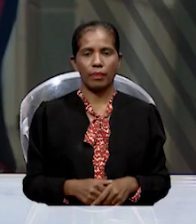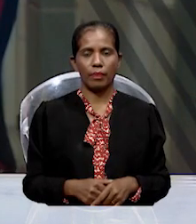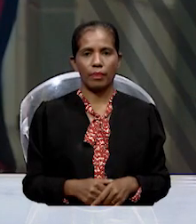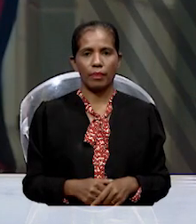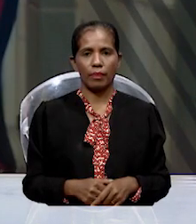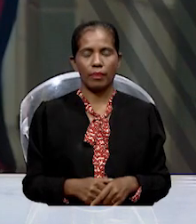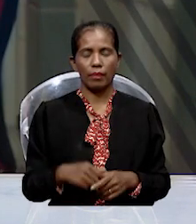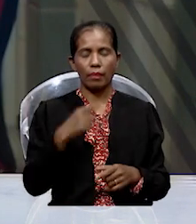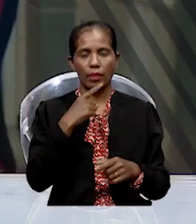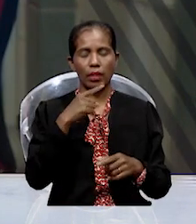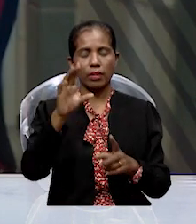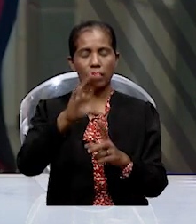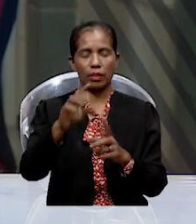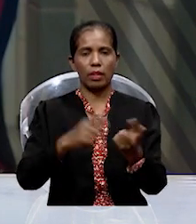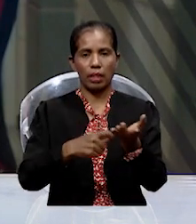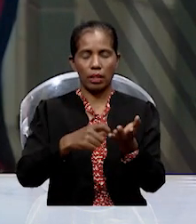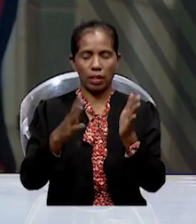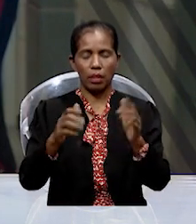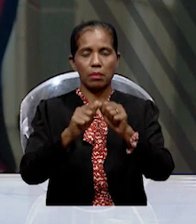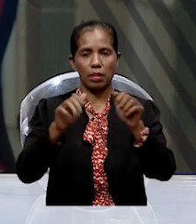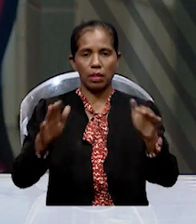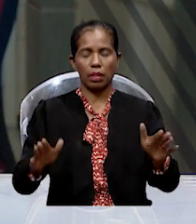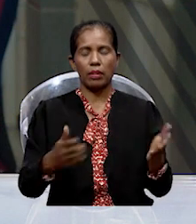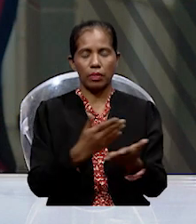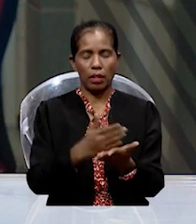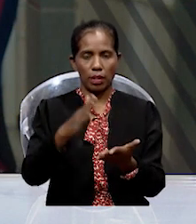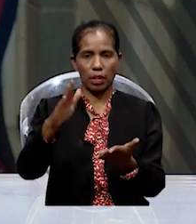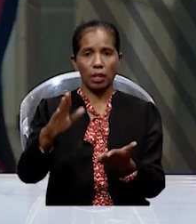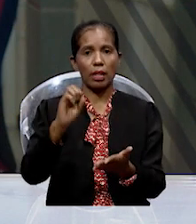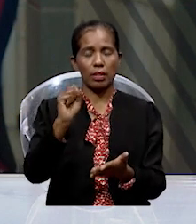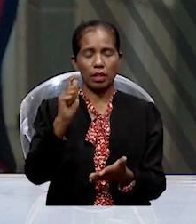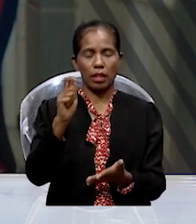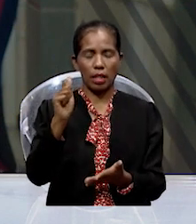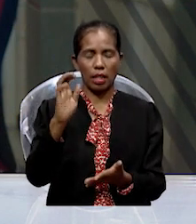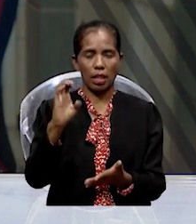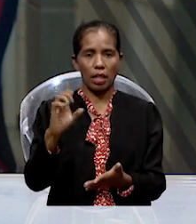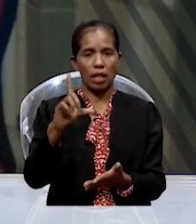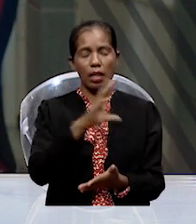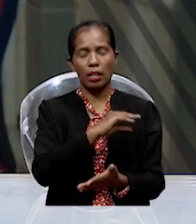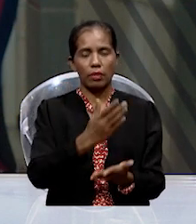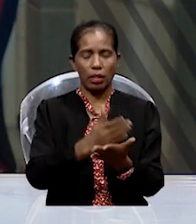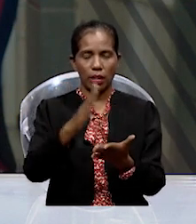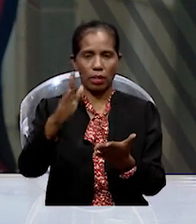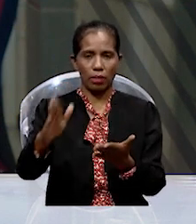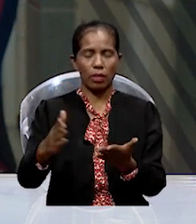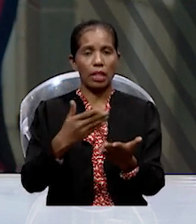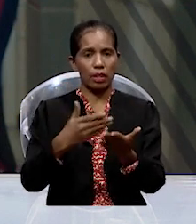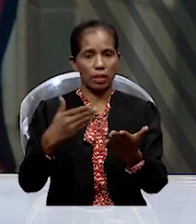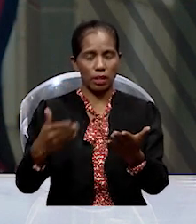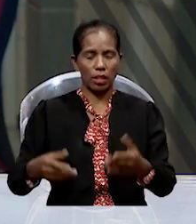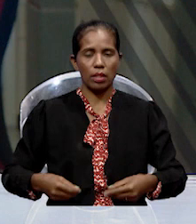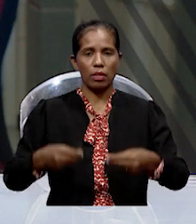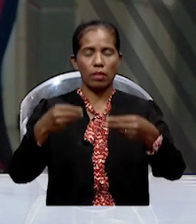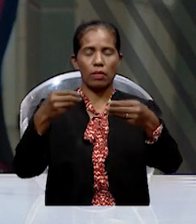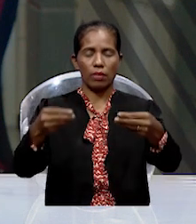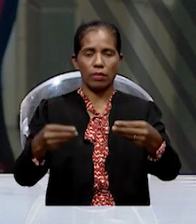Secretariado Técnico Administração Eleitoral distribuiu um material sensitivo no La Sensitivo ba Território